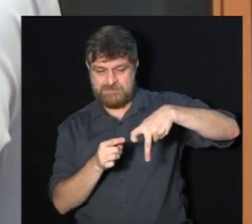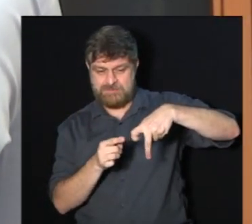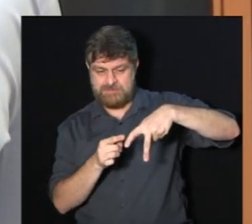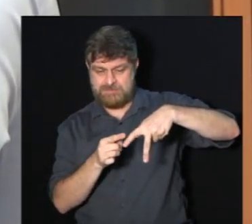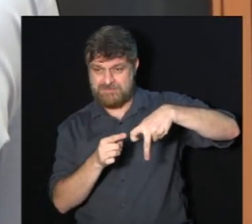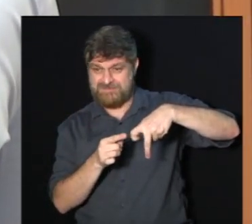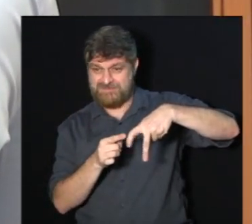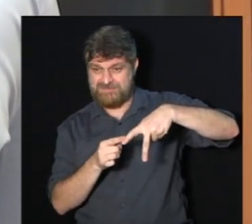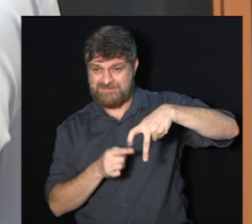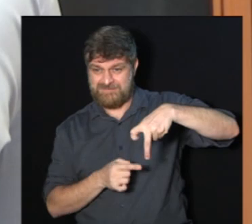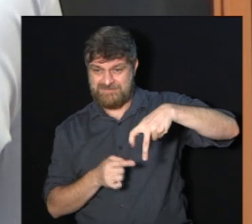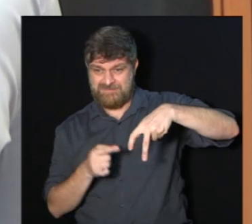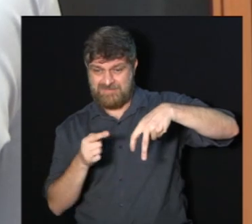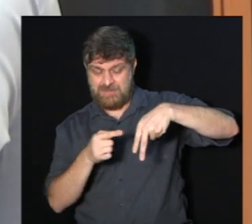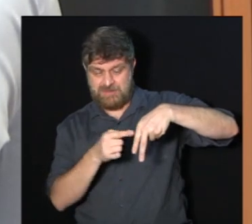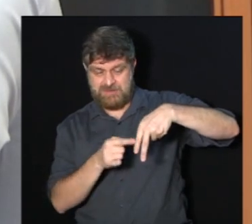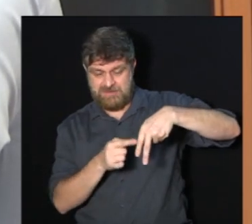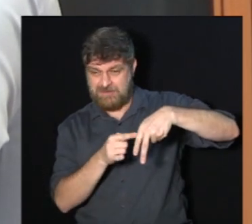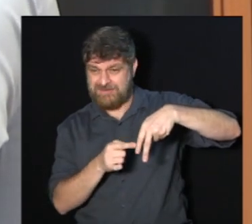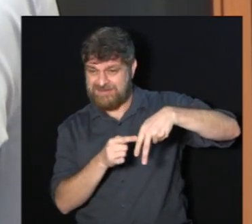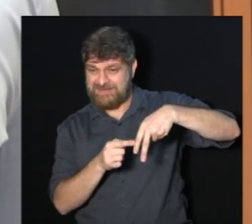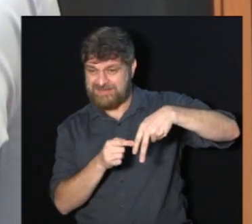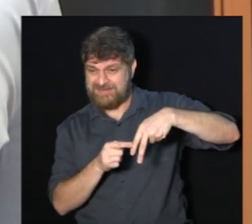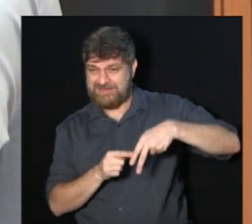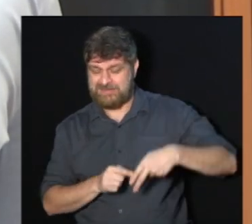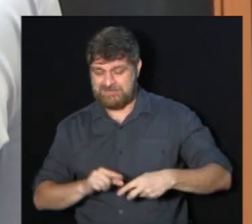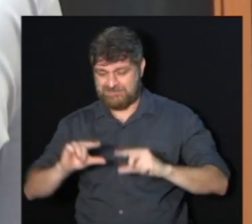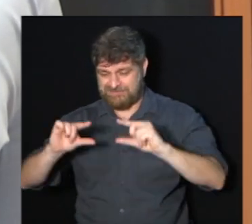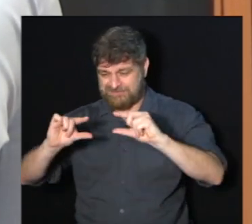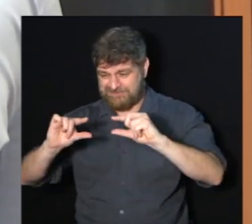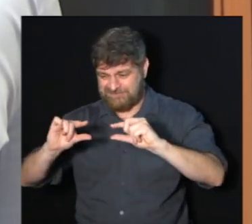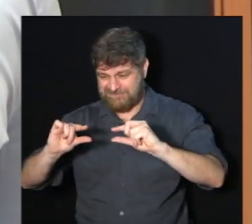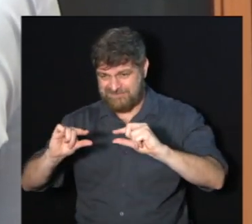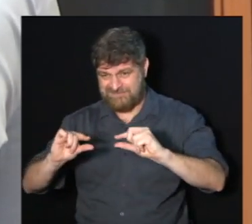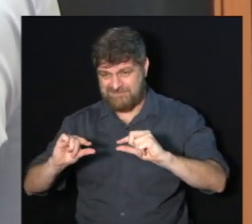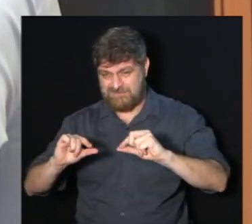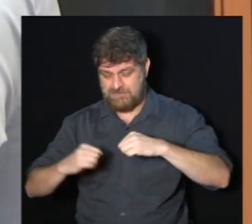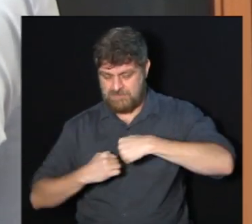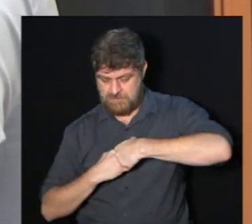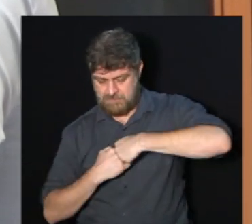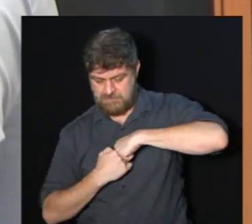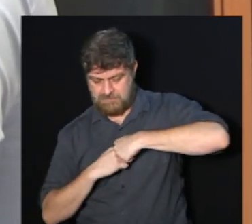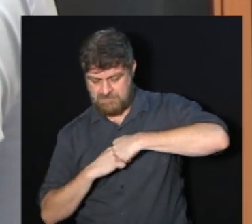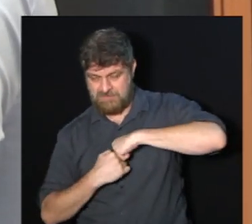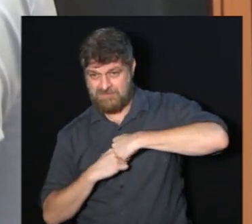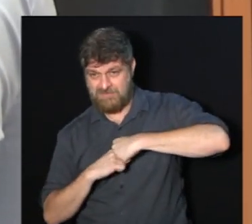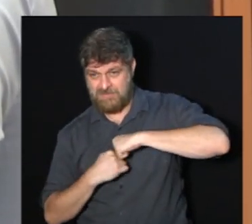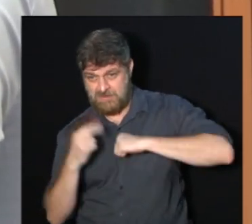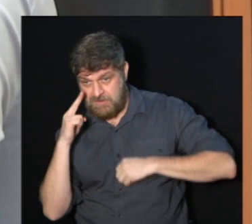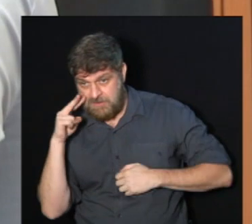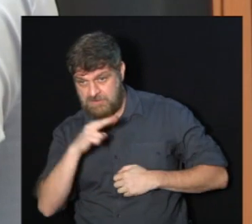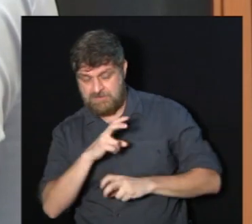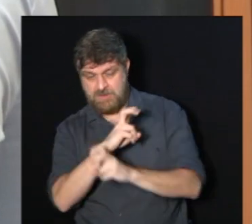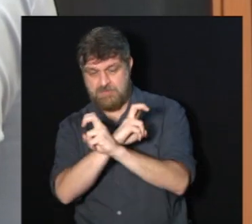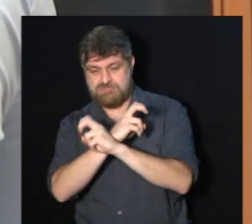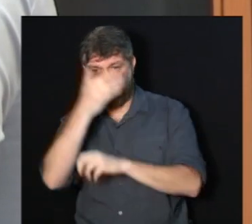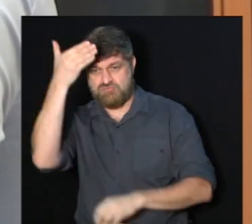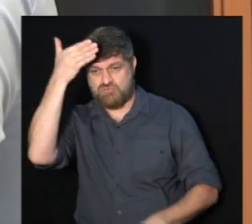desgaste bem grande articular ali, os espaços articulares estão bem diminuídos, já do outro lado um espaço articular maior.